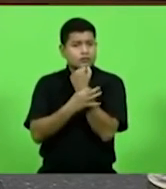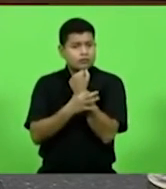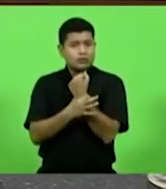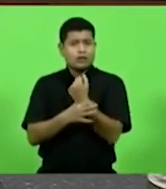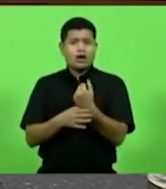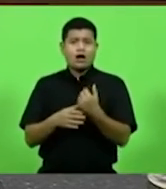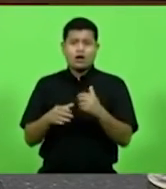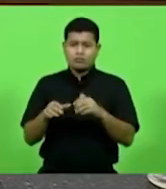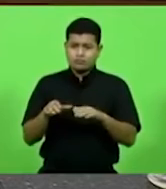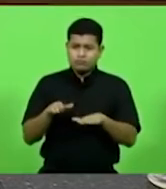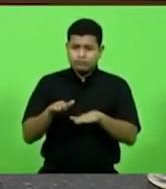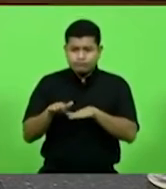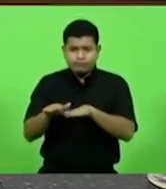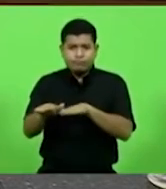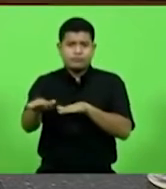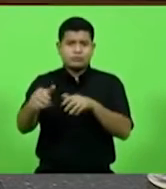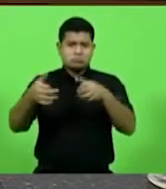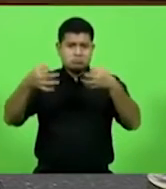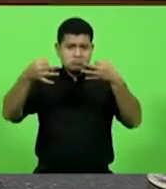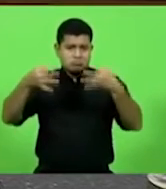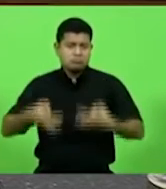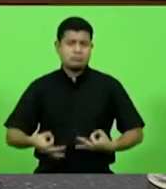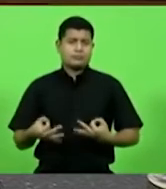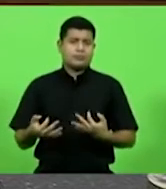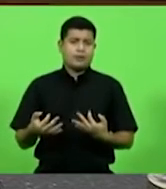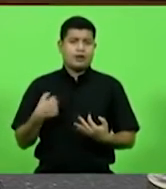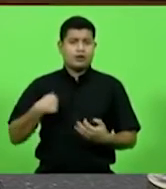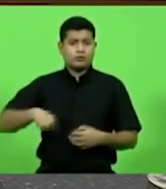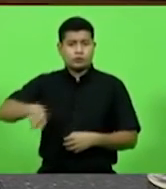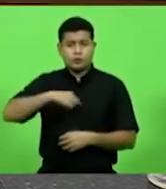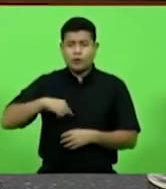trafegabilidade, para fazer com que a nossa logística